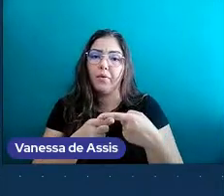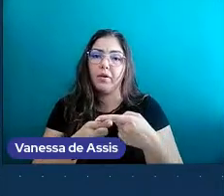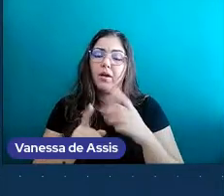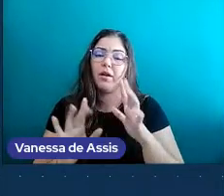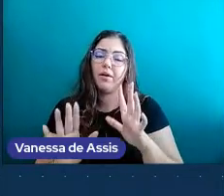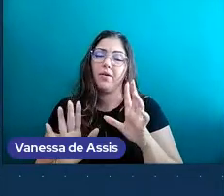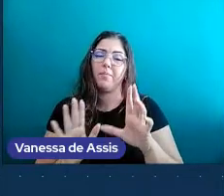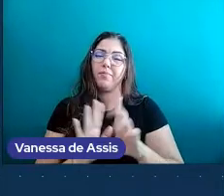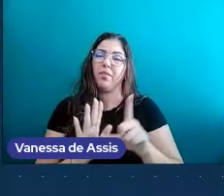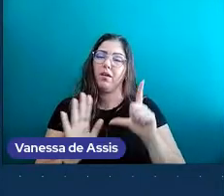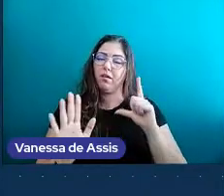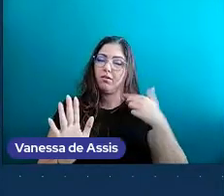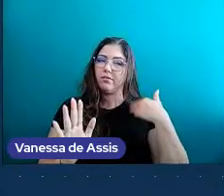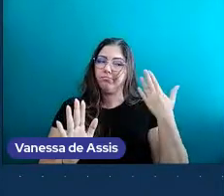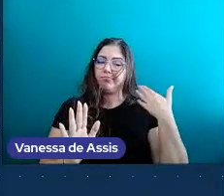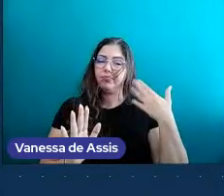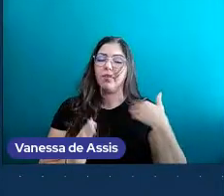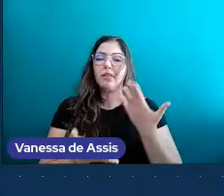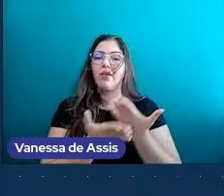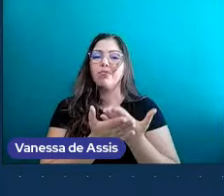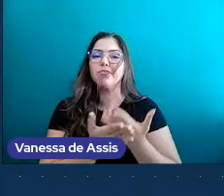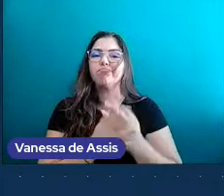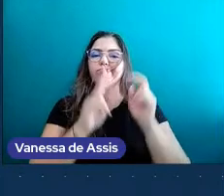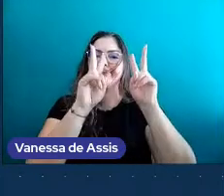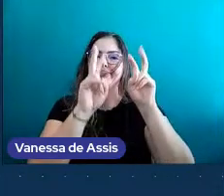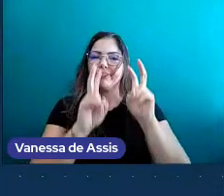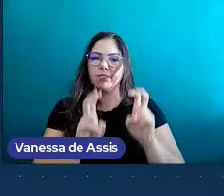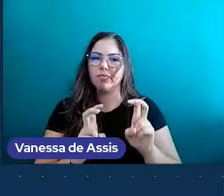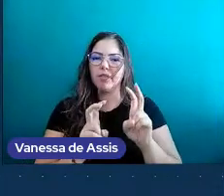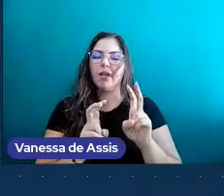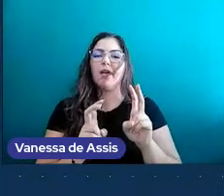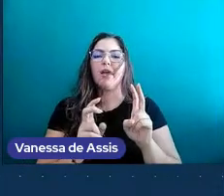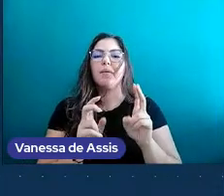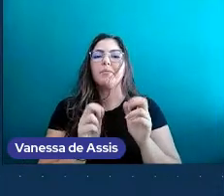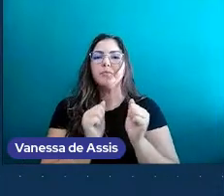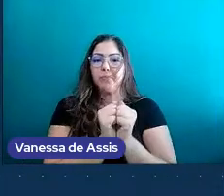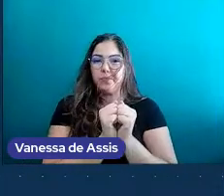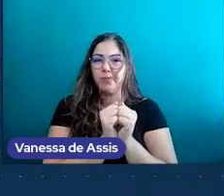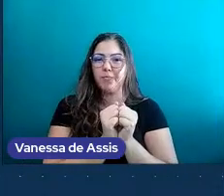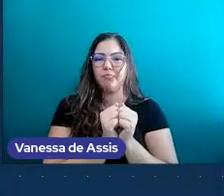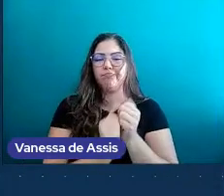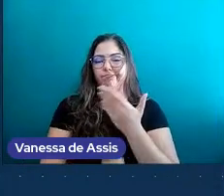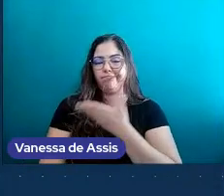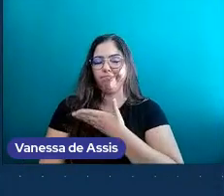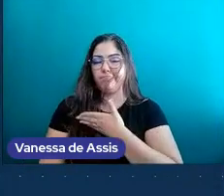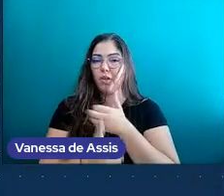estudando isso, Nayana e eu, porque eu vi a Naya tá aí acompanhando também agora,